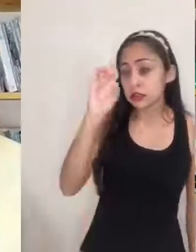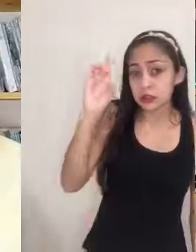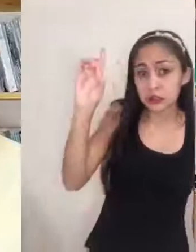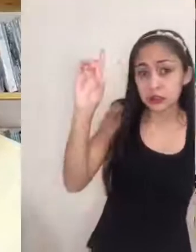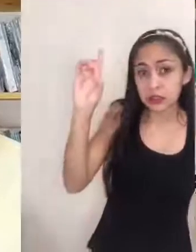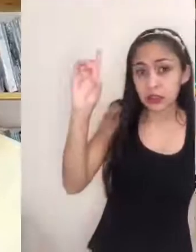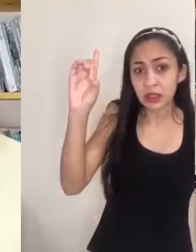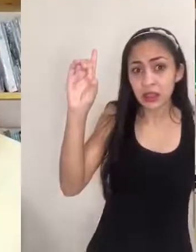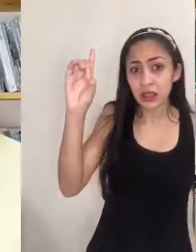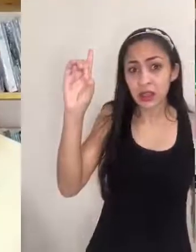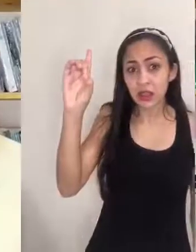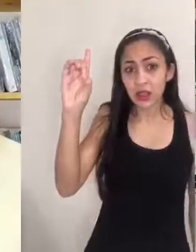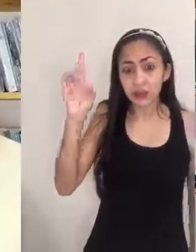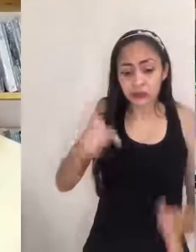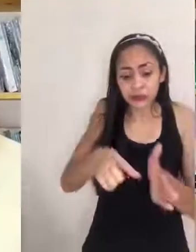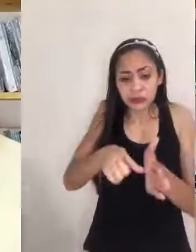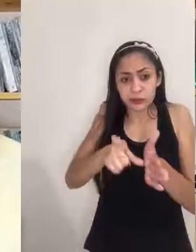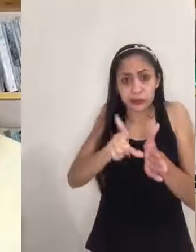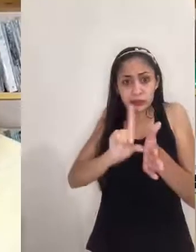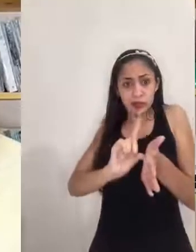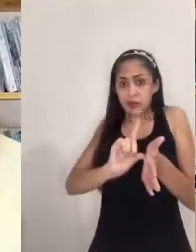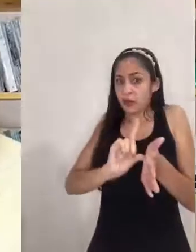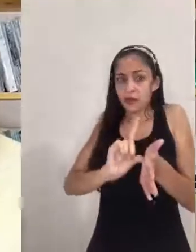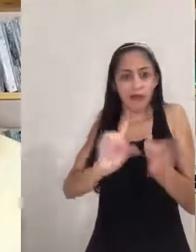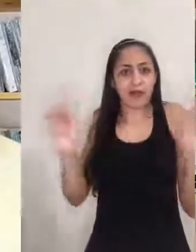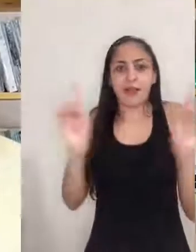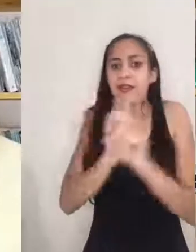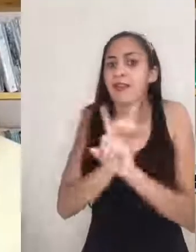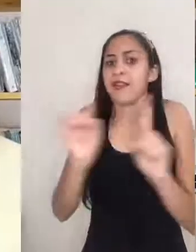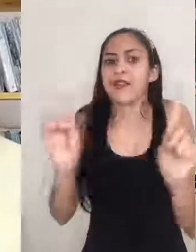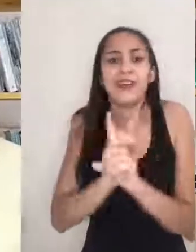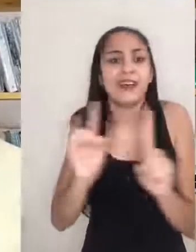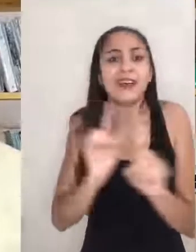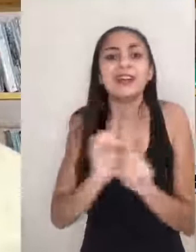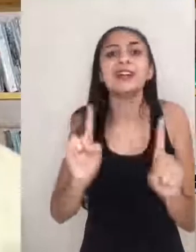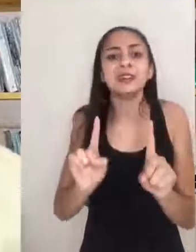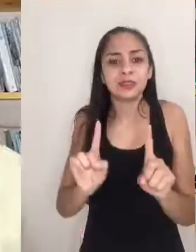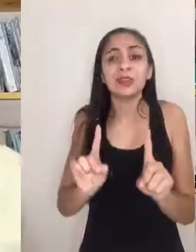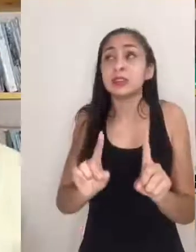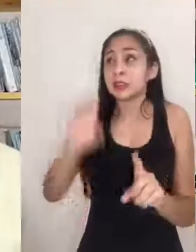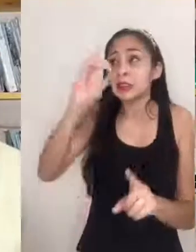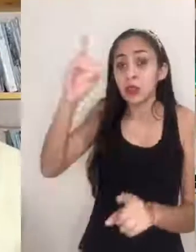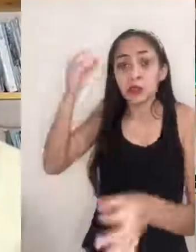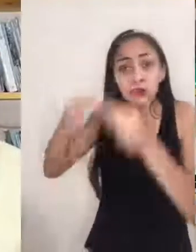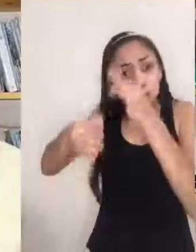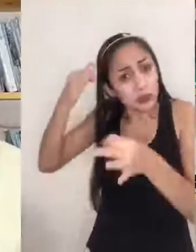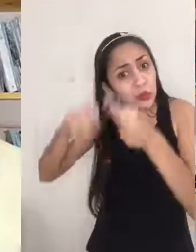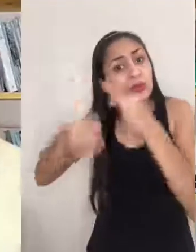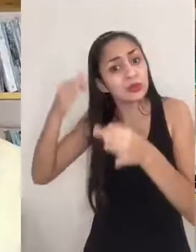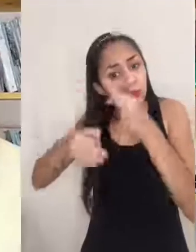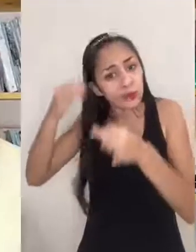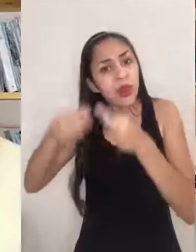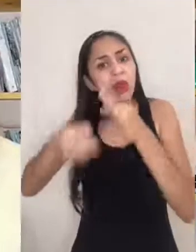Deus não vai voltar atrás no que ele disse. O Senhor vai te